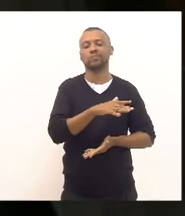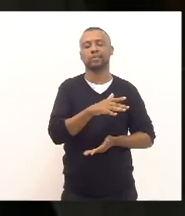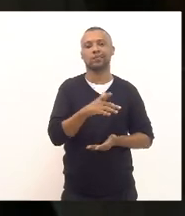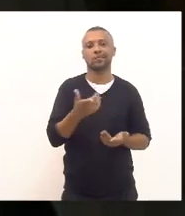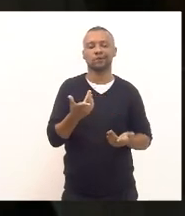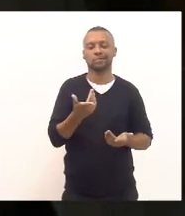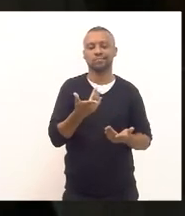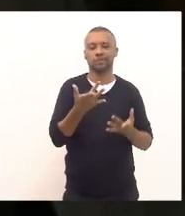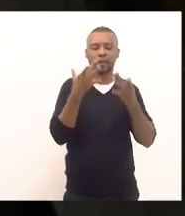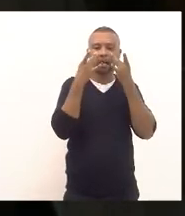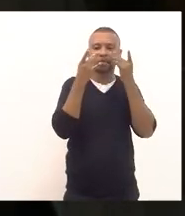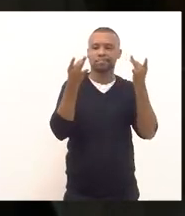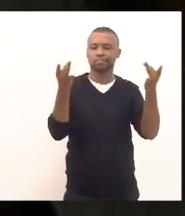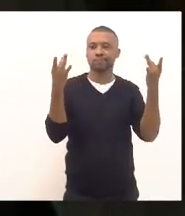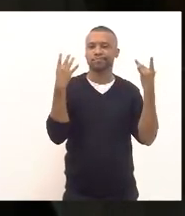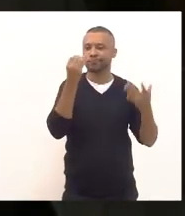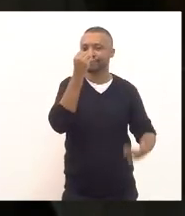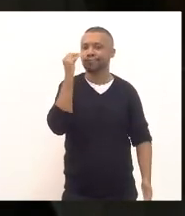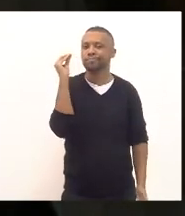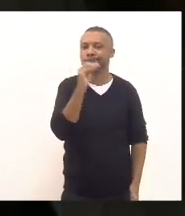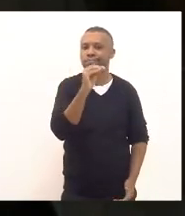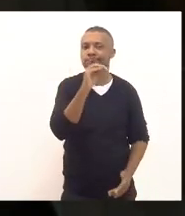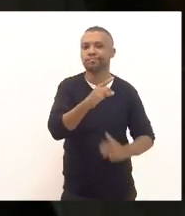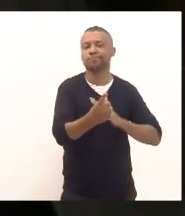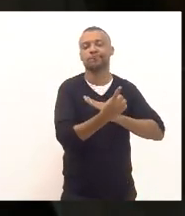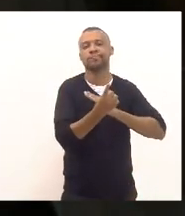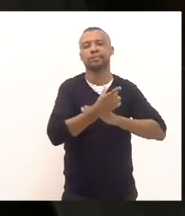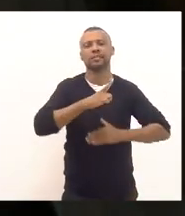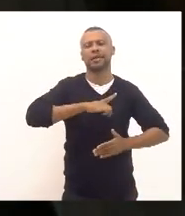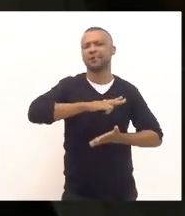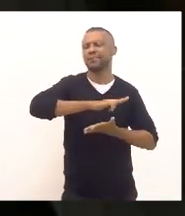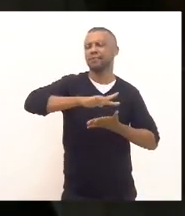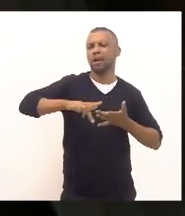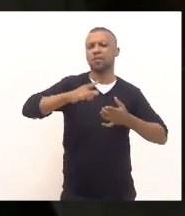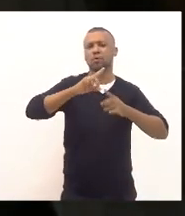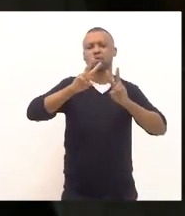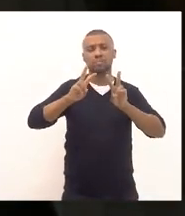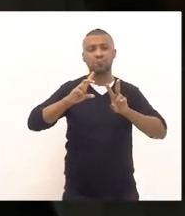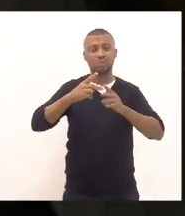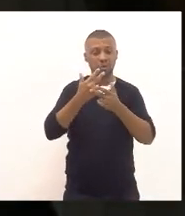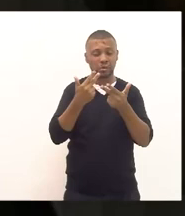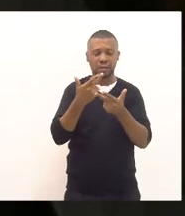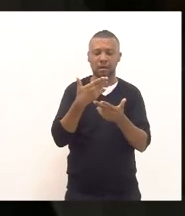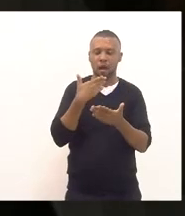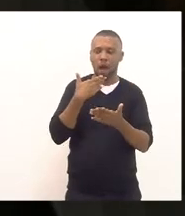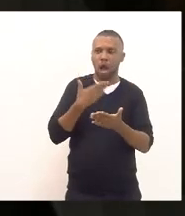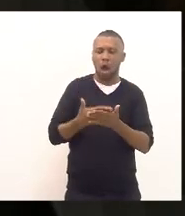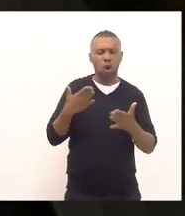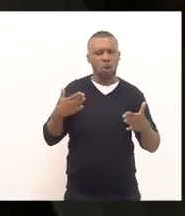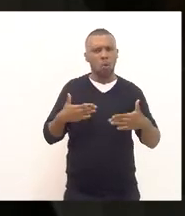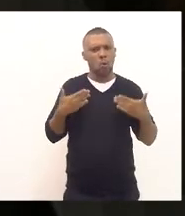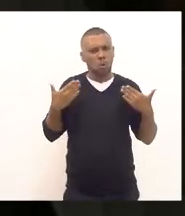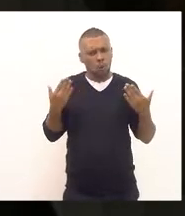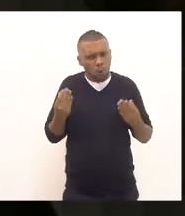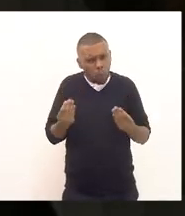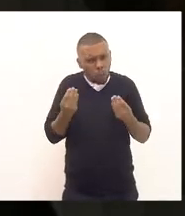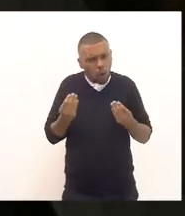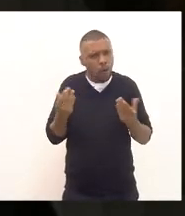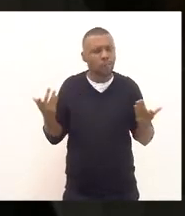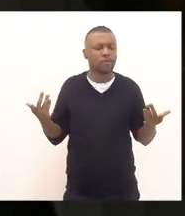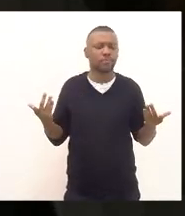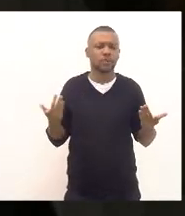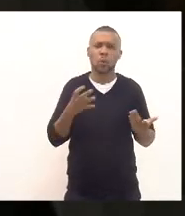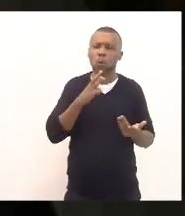desprezível os seus clientes e tem todo tipo de casos tem inclusive uma coisa que me deixou espantado de passar o Jordão não